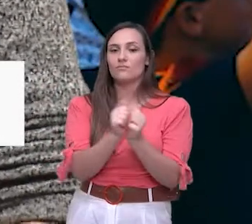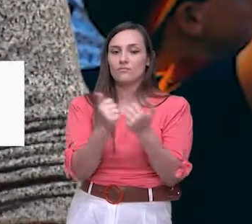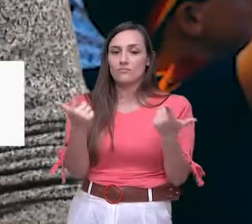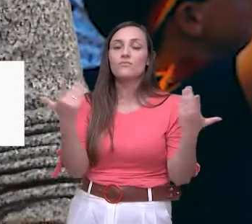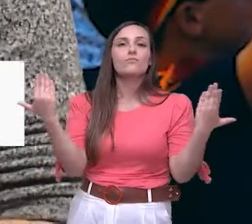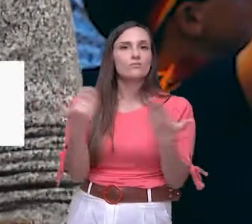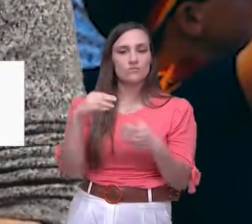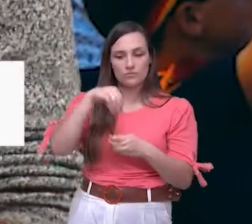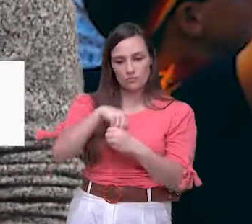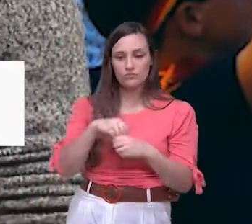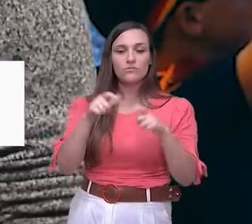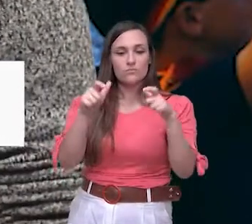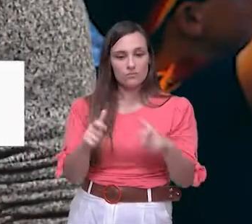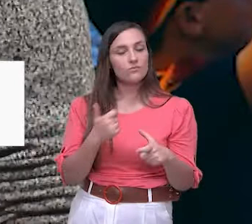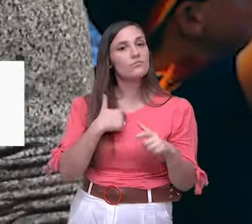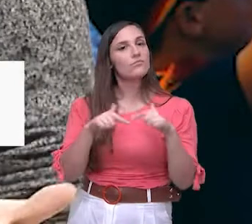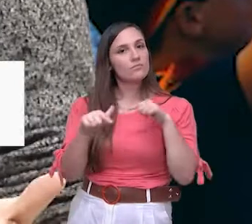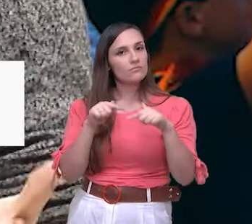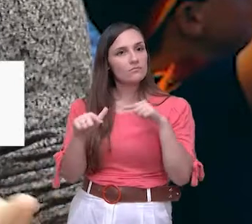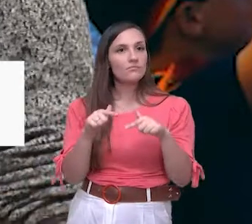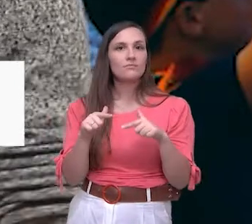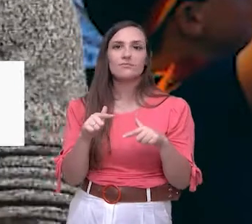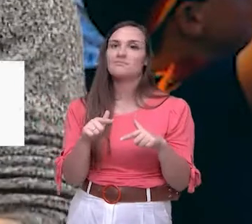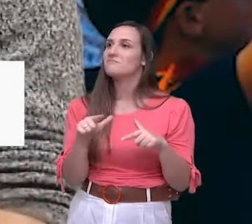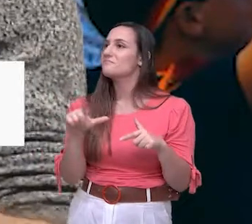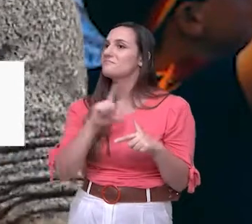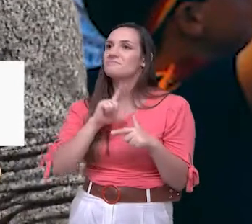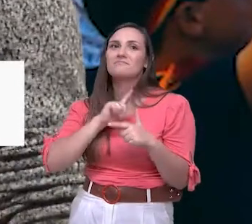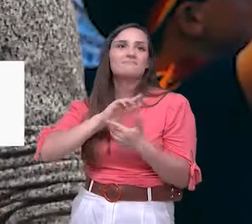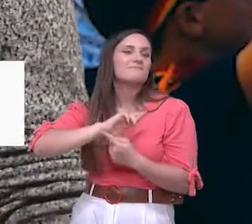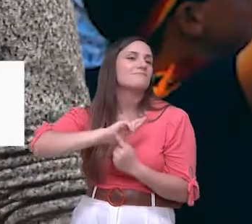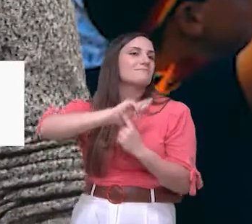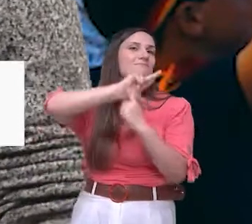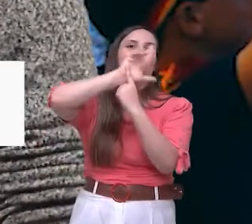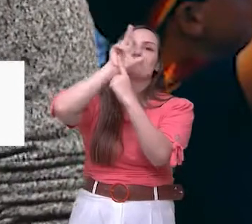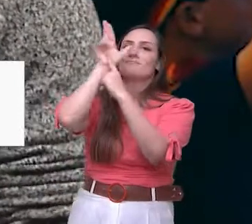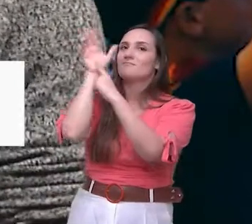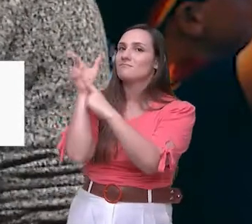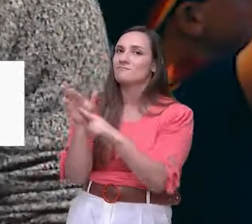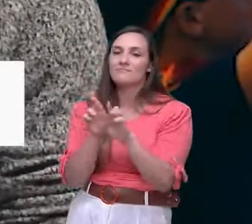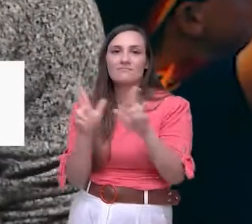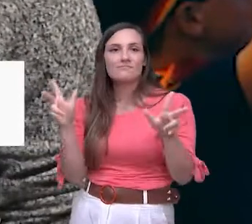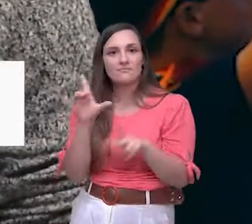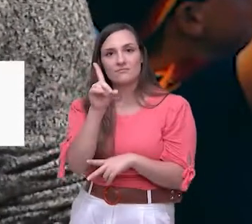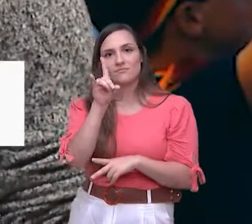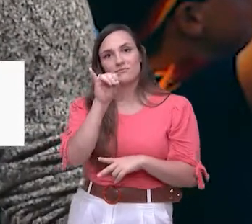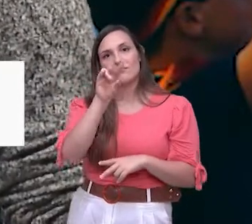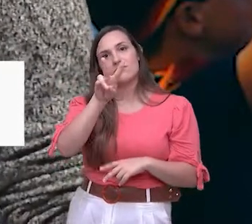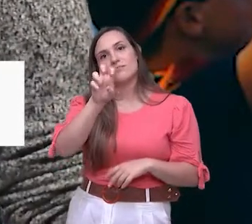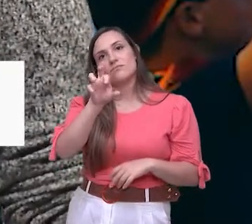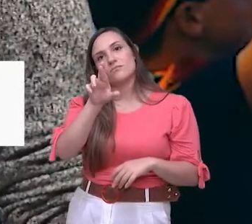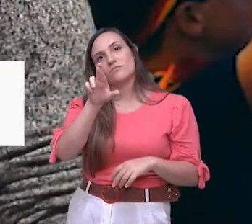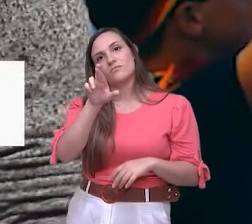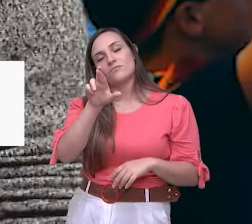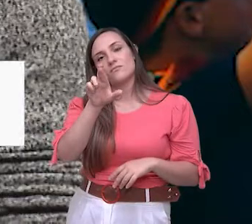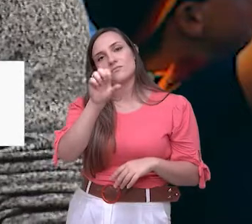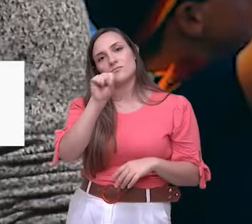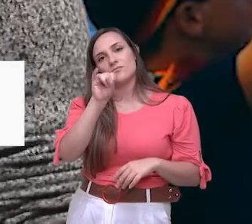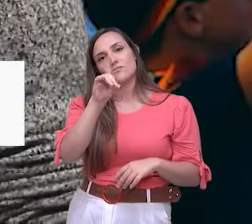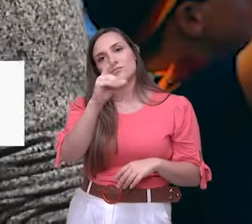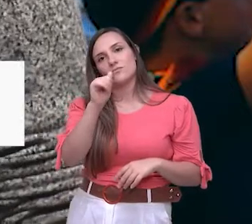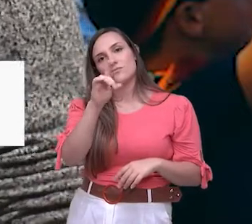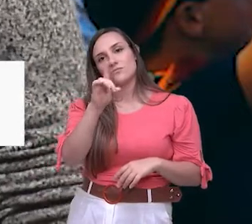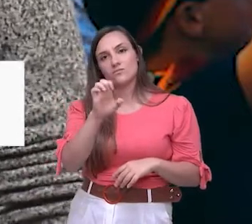de dizer que hoje em dia onde eu trabalho né respira diversidade a secretaria de Cidadania e Cultura né dentro